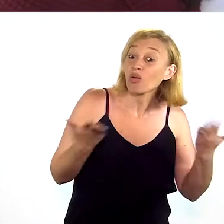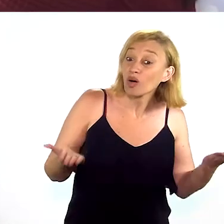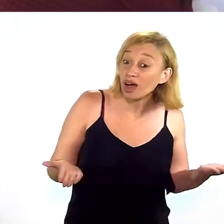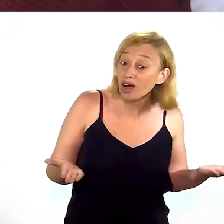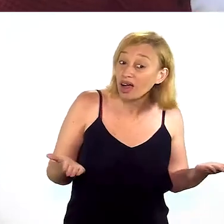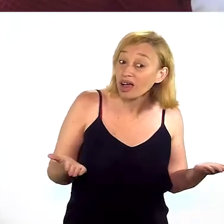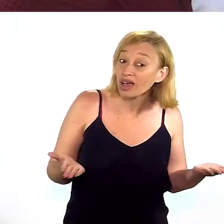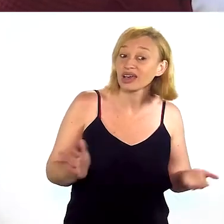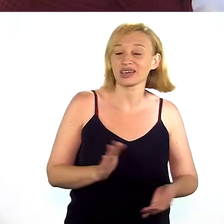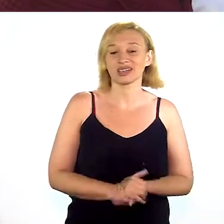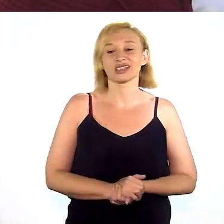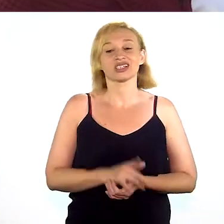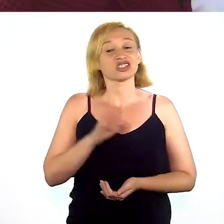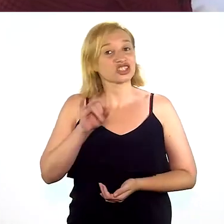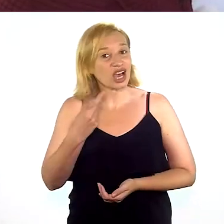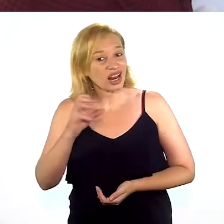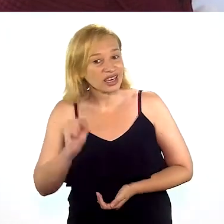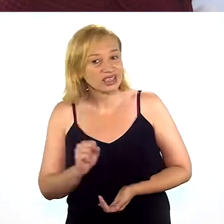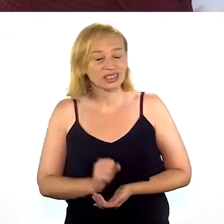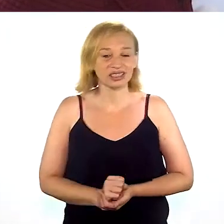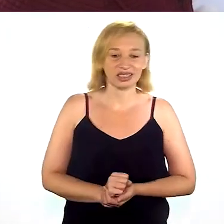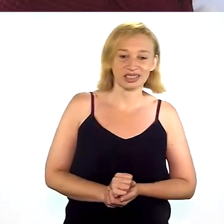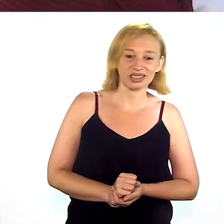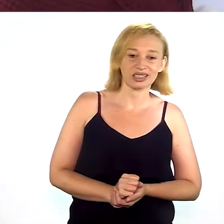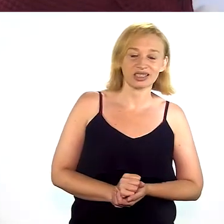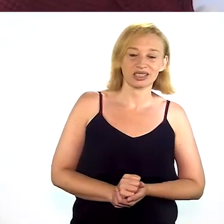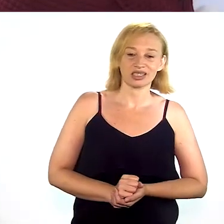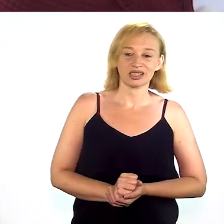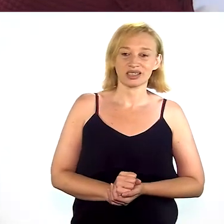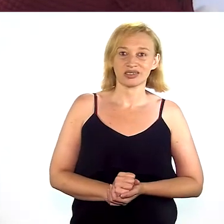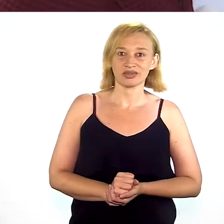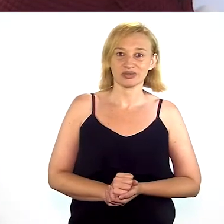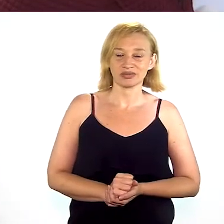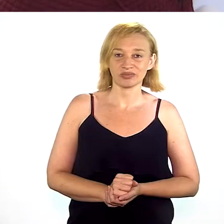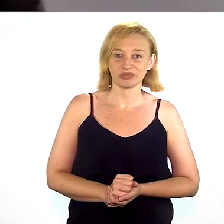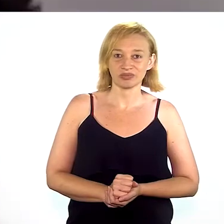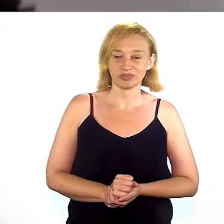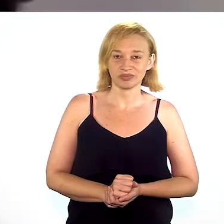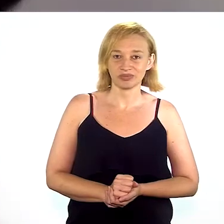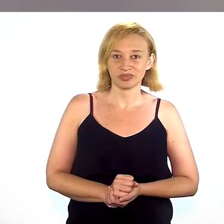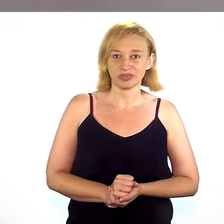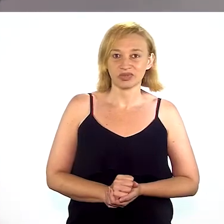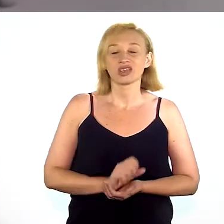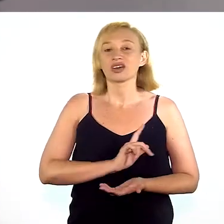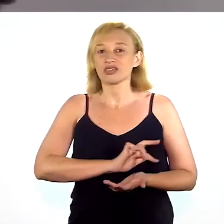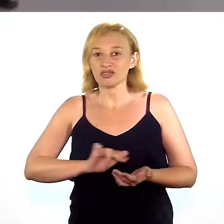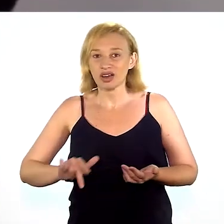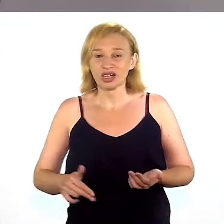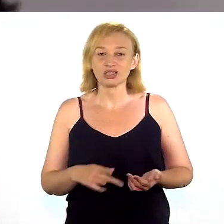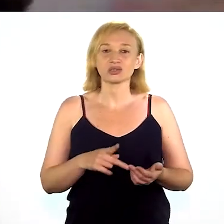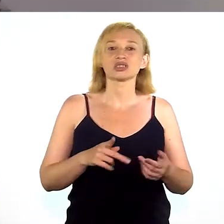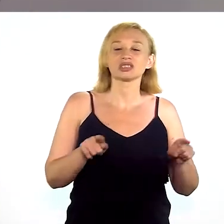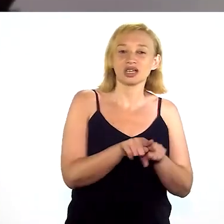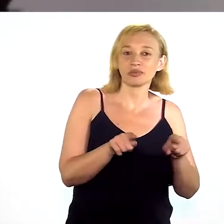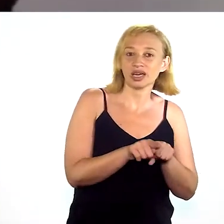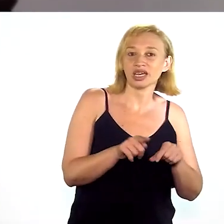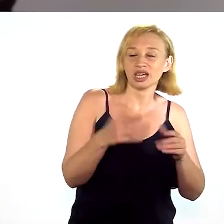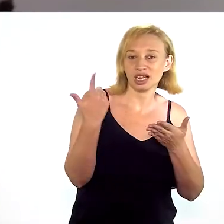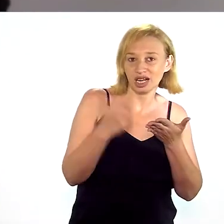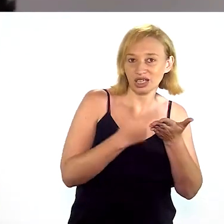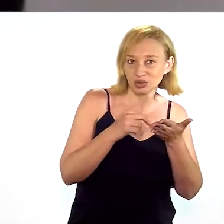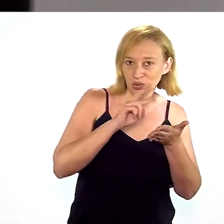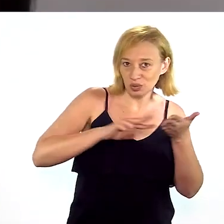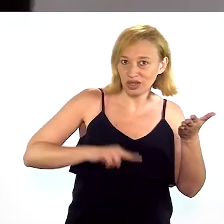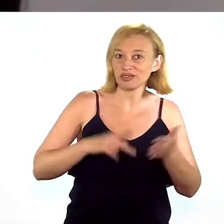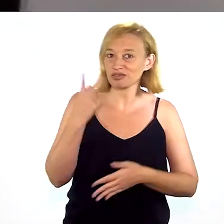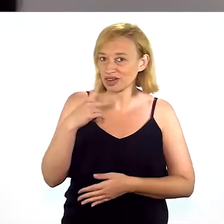programa. Obrigada, seu canal lá, Charlene. Sim. O meu @é @livrosdachá. Também falo sobre várias coisas,